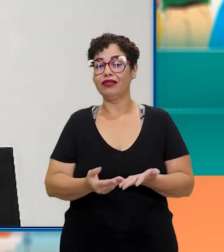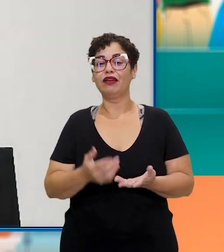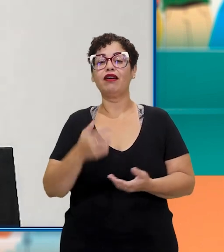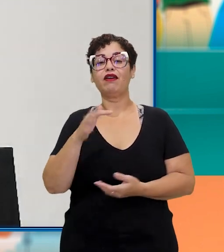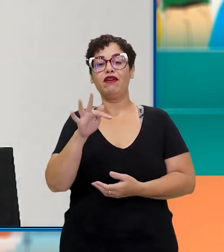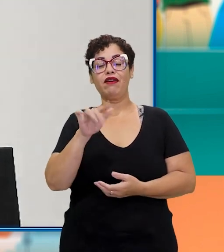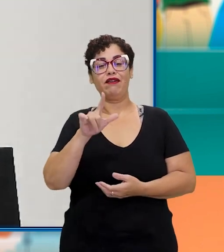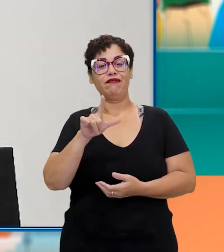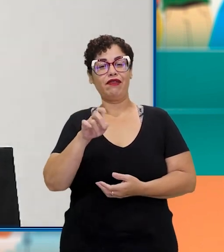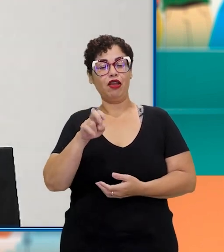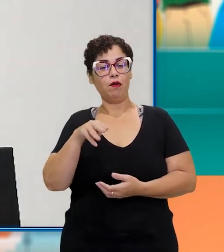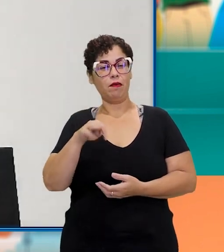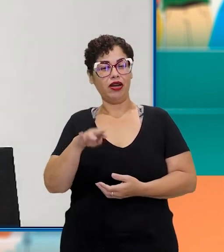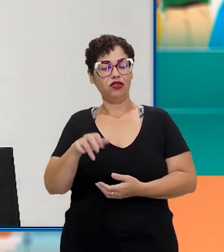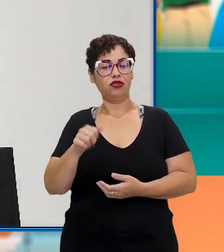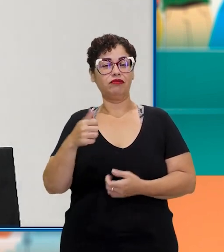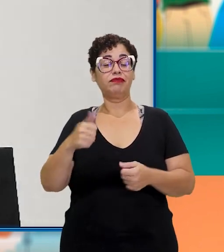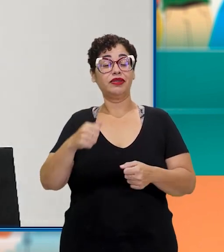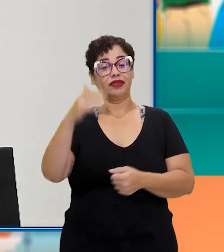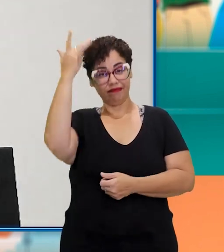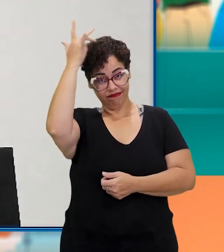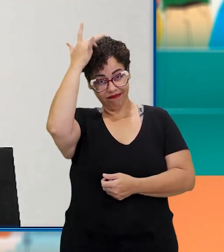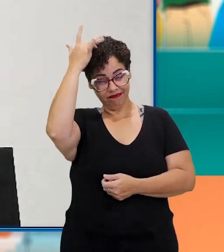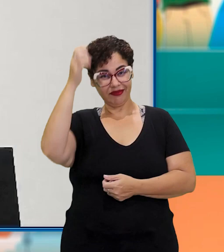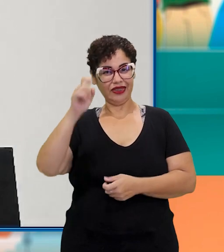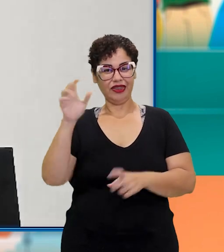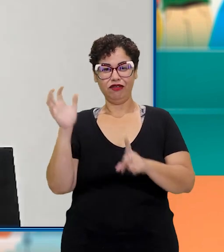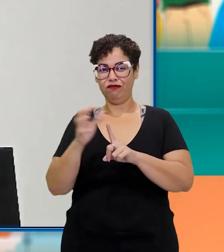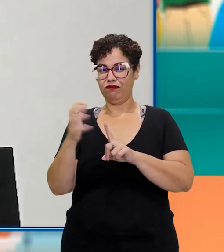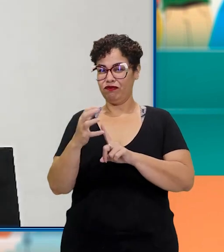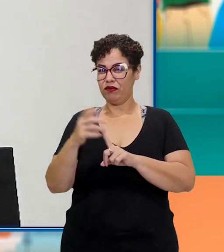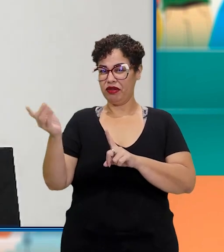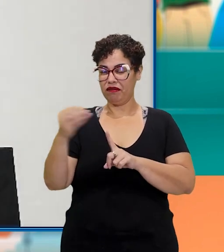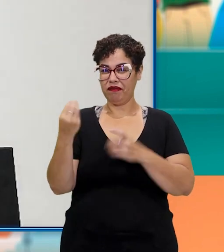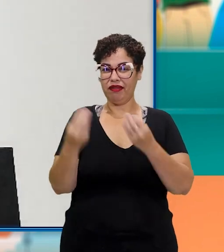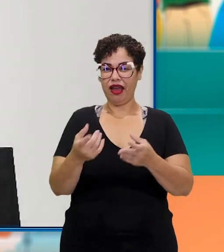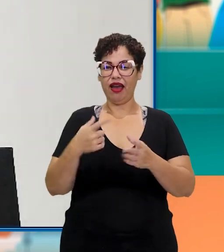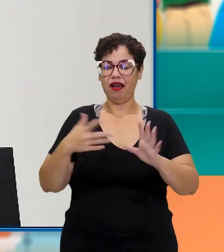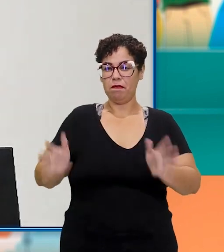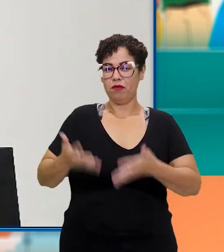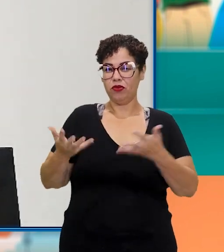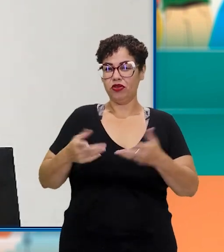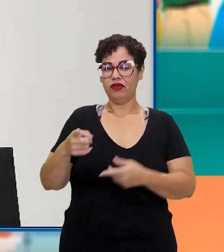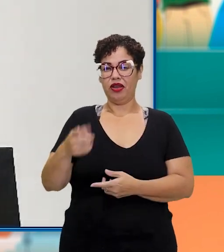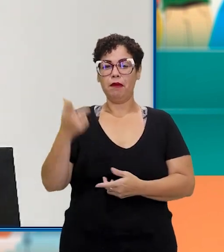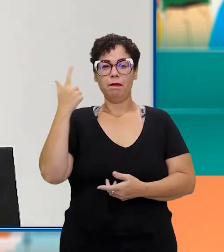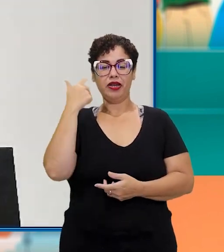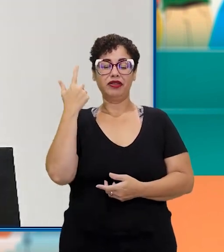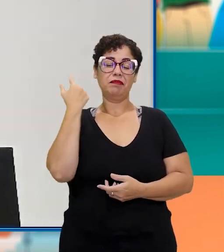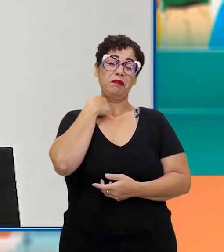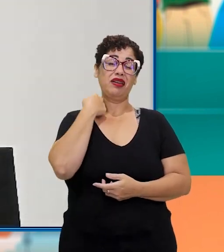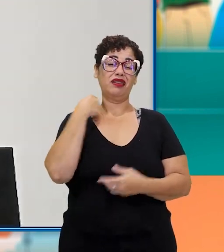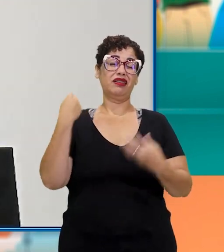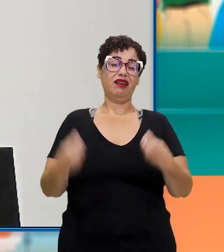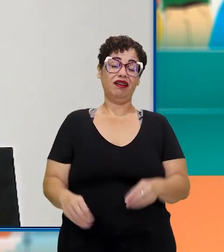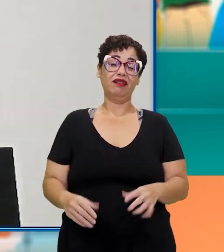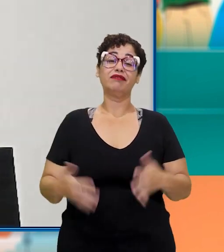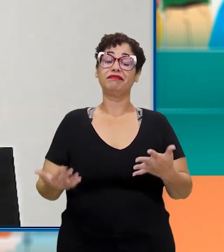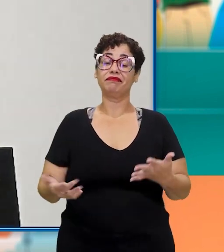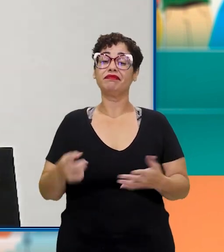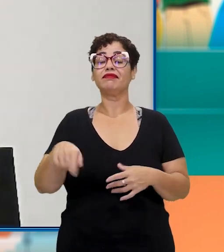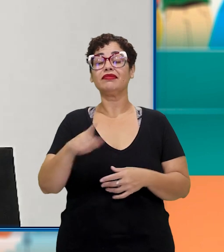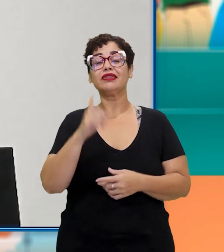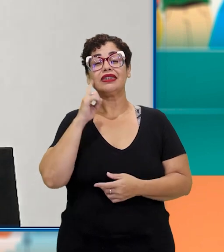falta. E por último, os fleumáticos tendem à apatia. Se não tiverem influências externas que o movam, podem tender à